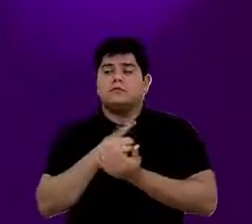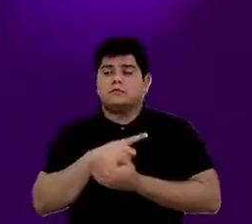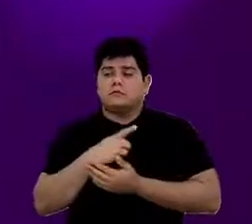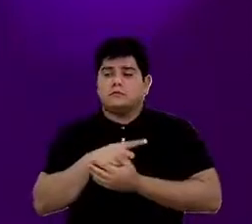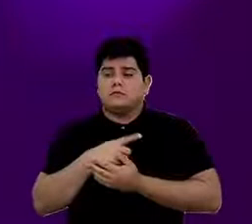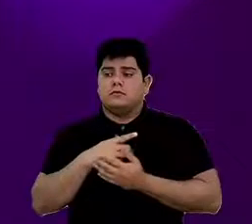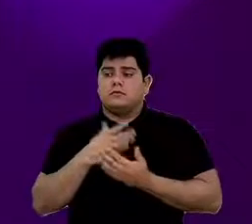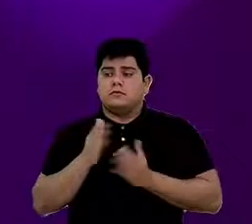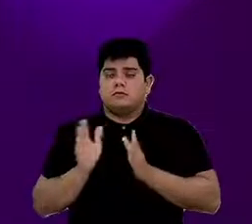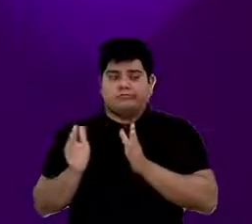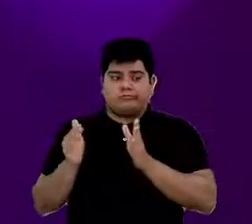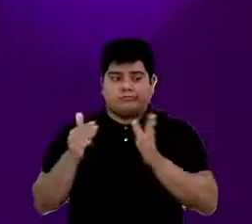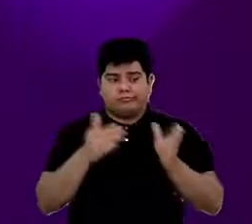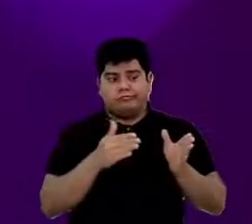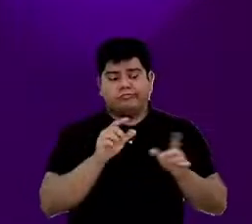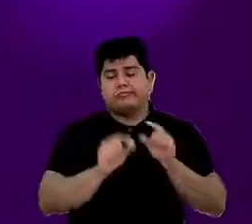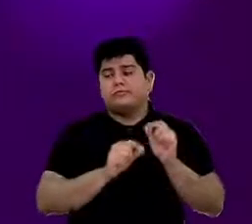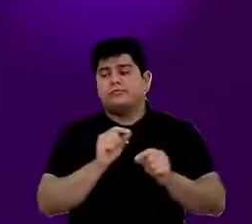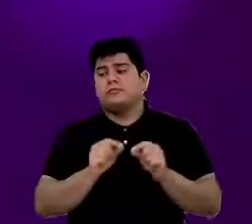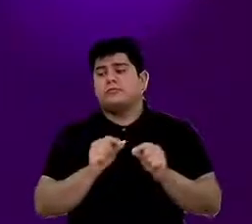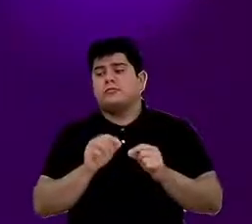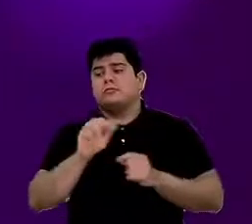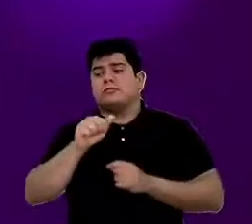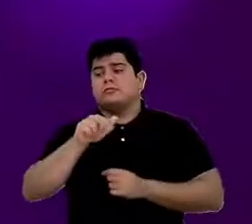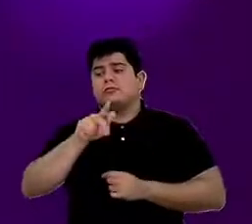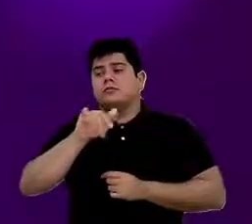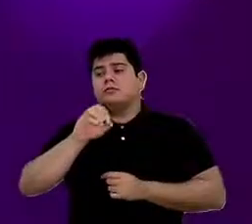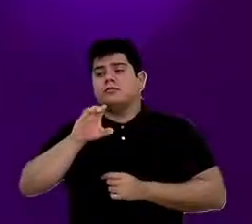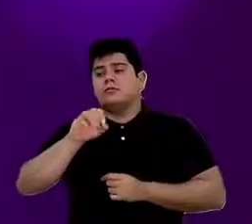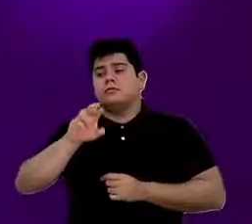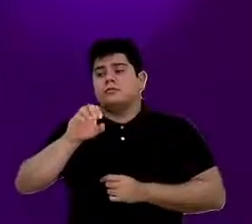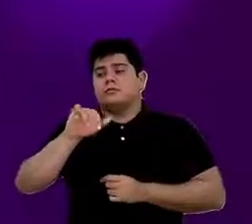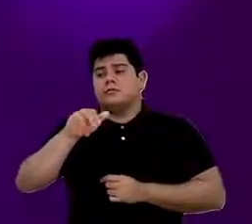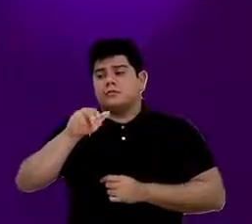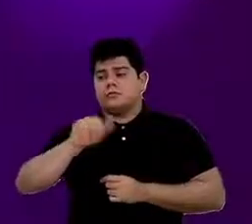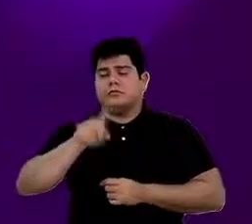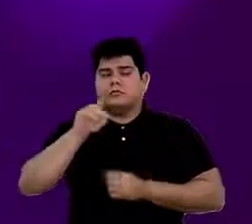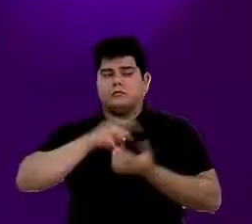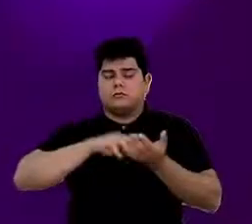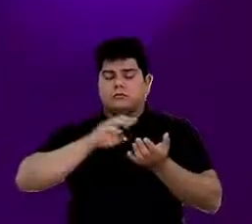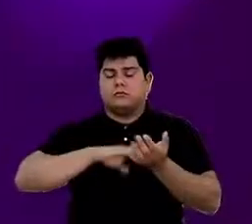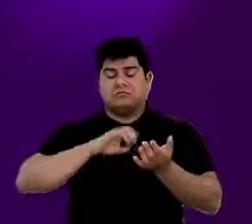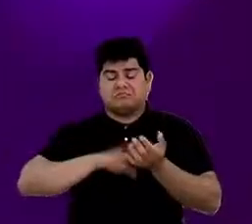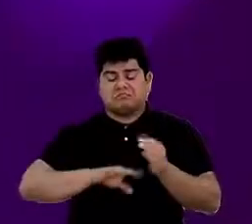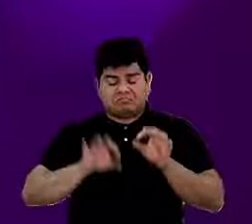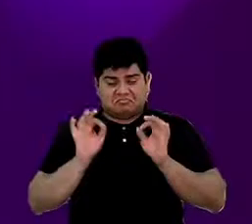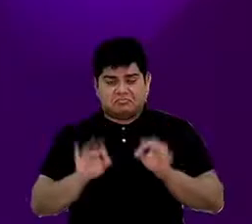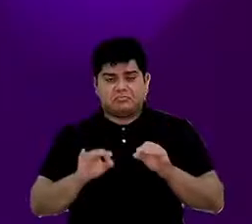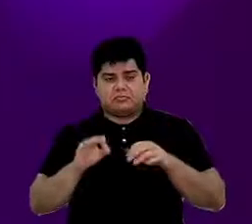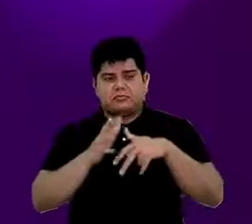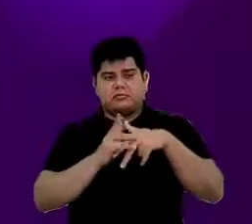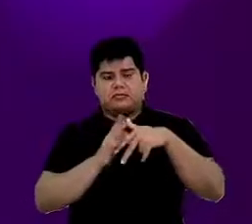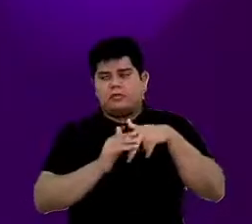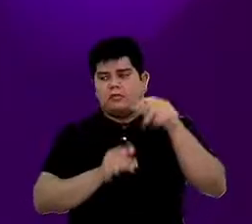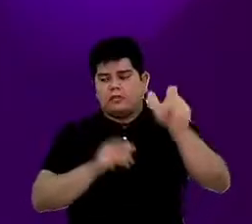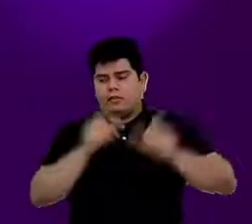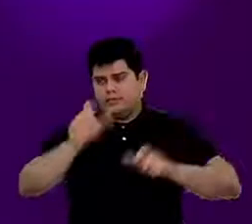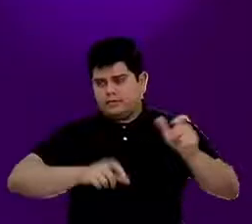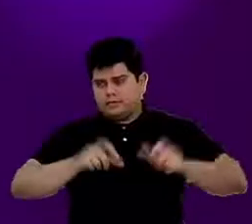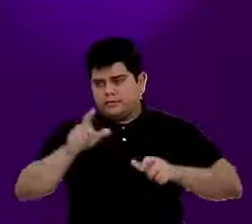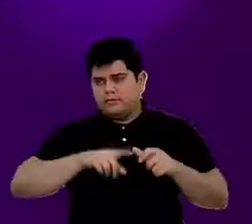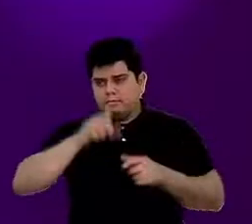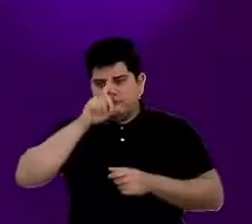um pouco para o lado, e a angio-coronária foi demonstrada como sendo um método bastante efetivo nos pacientes de